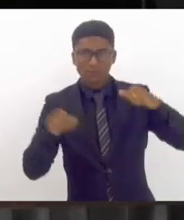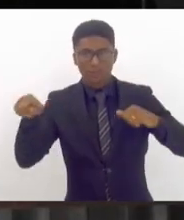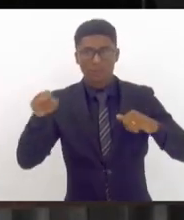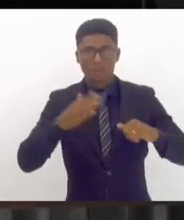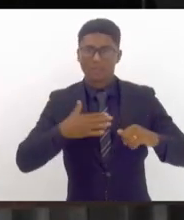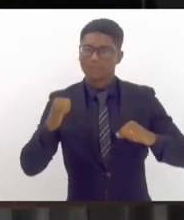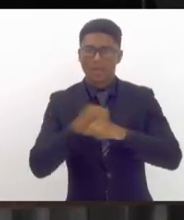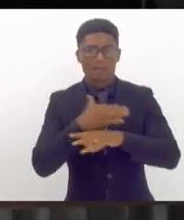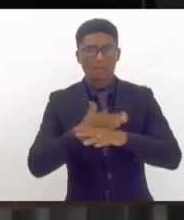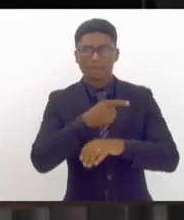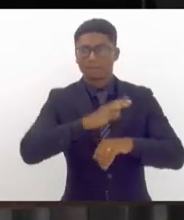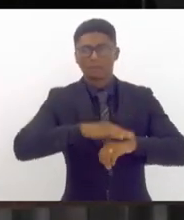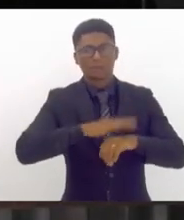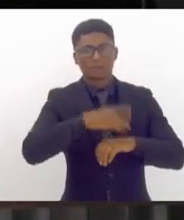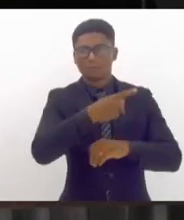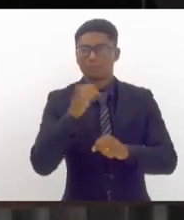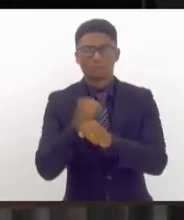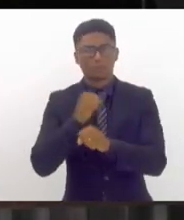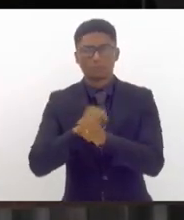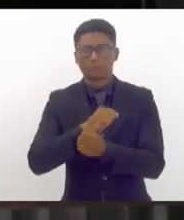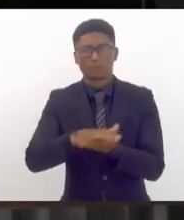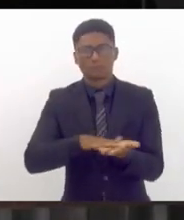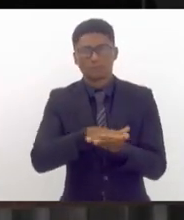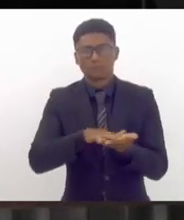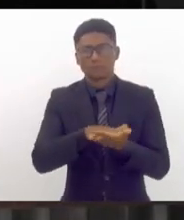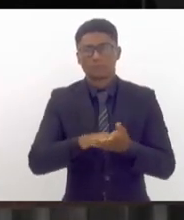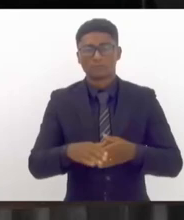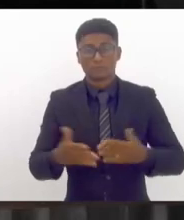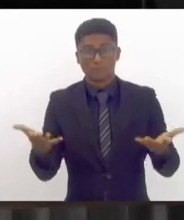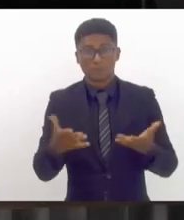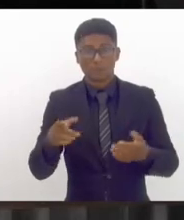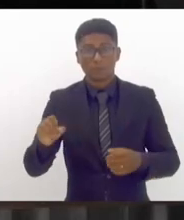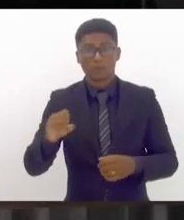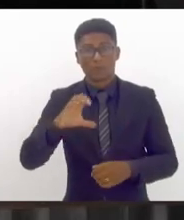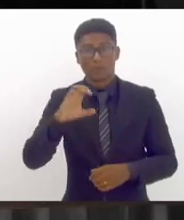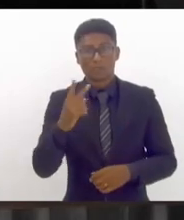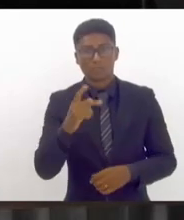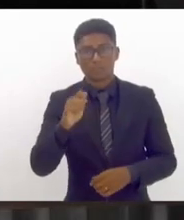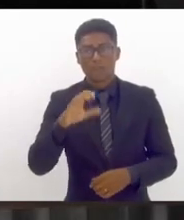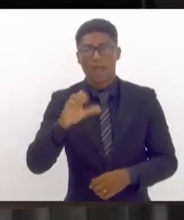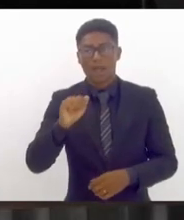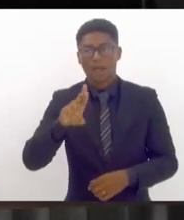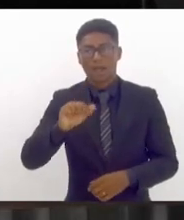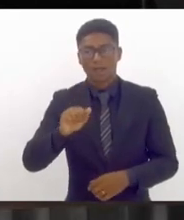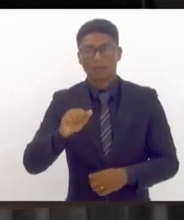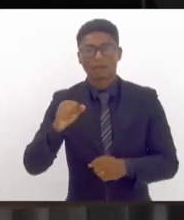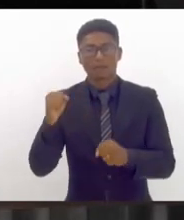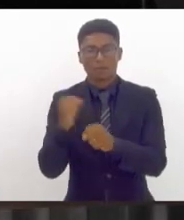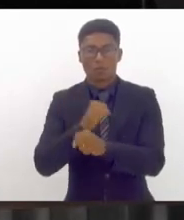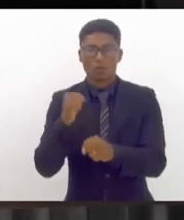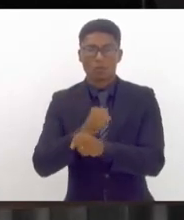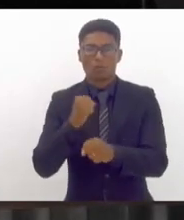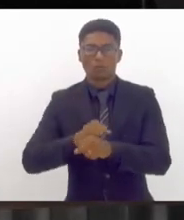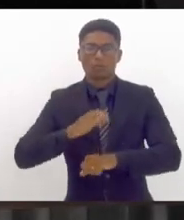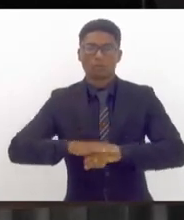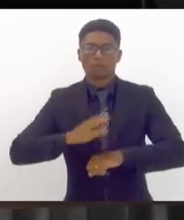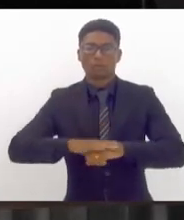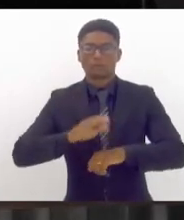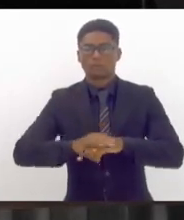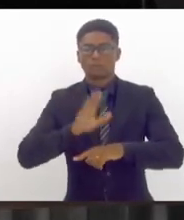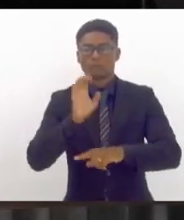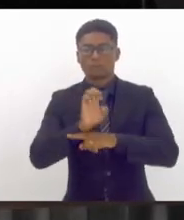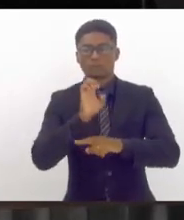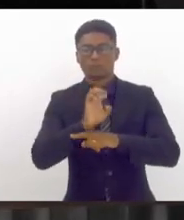cidade. Primeiro foi a Sargento Boening, agora é o Chácara Flora, que são obras que o Estado prometeu, que o